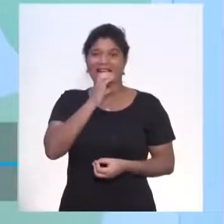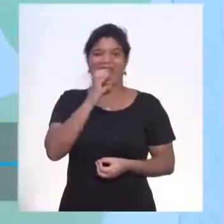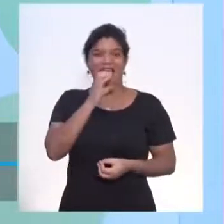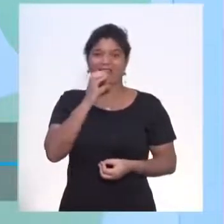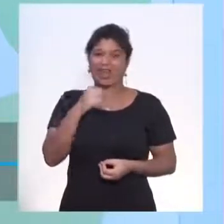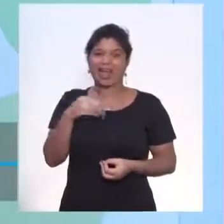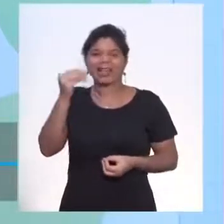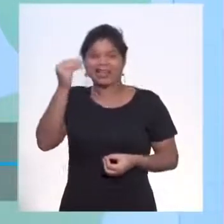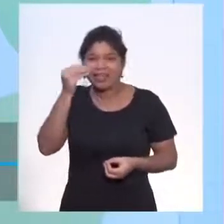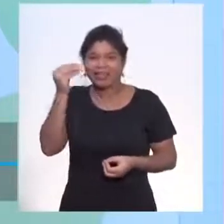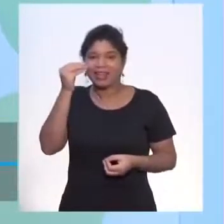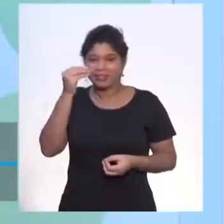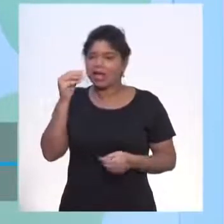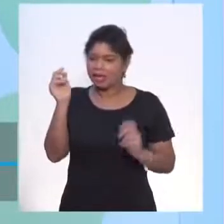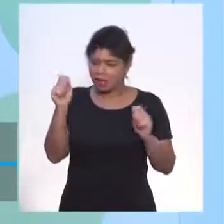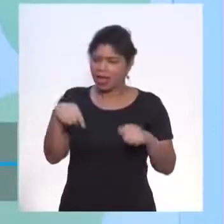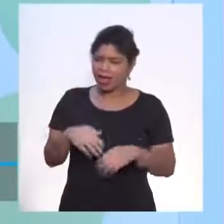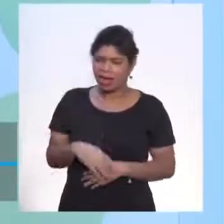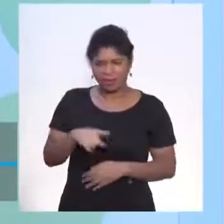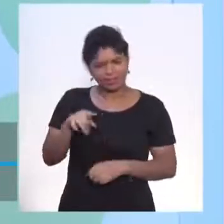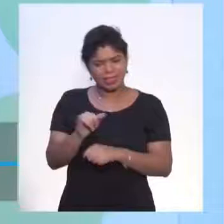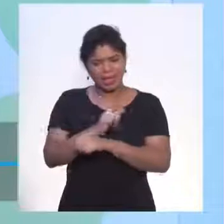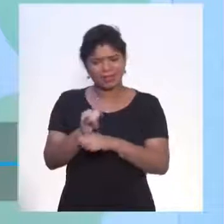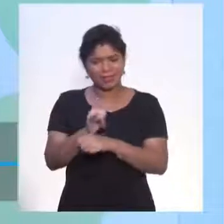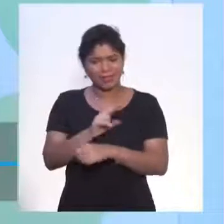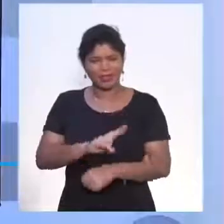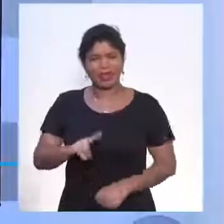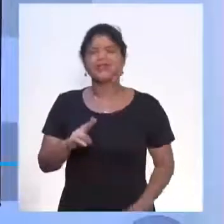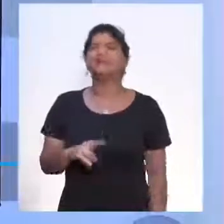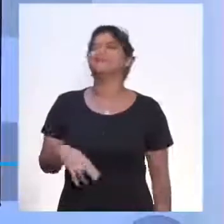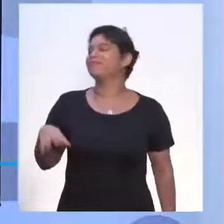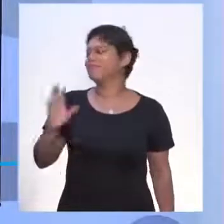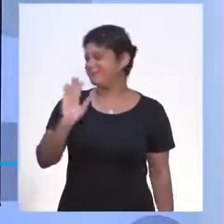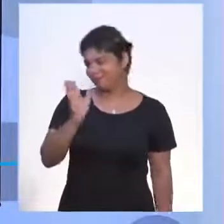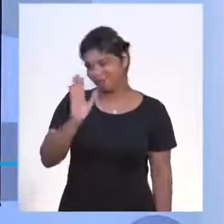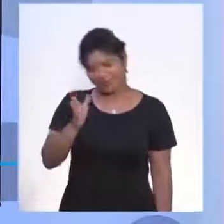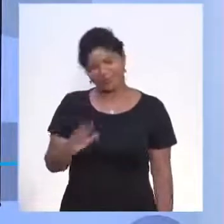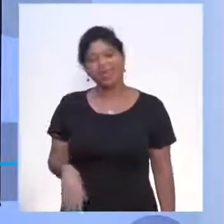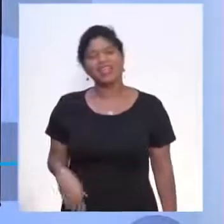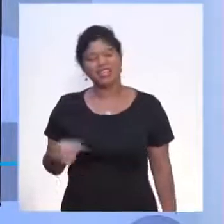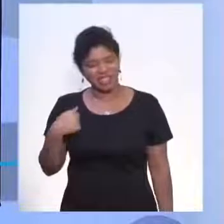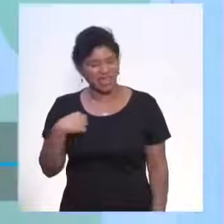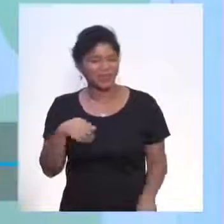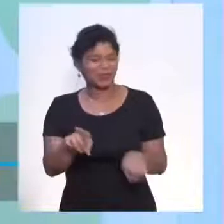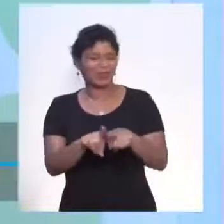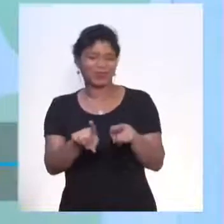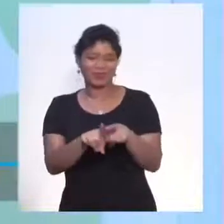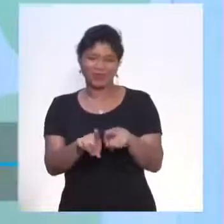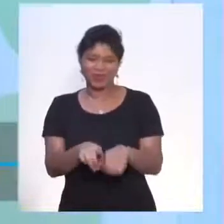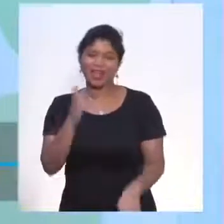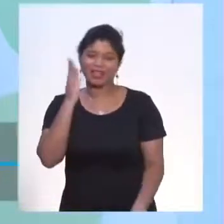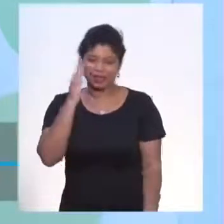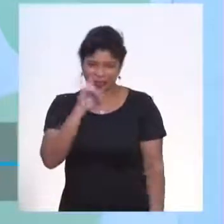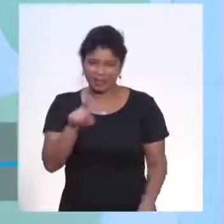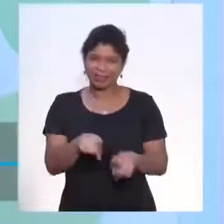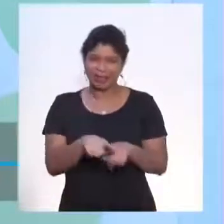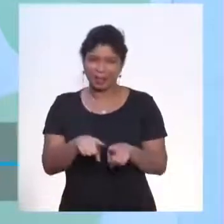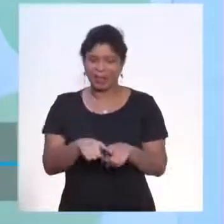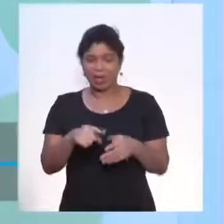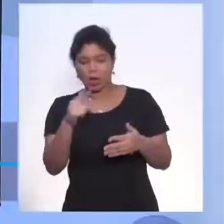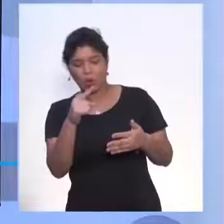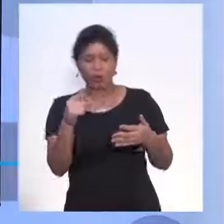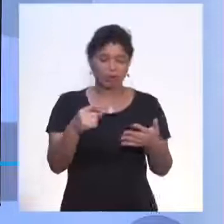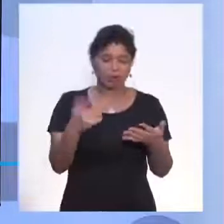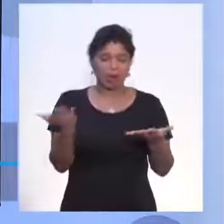ia tentando. De vez em quando dá certo, é uma estratégia. Sempre fiz isso, não vou falar que não. Então, quem não fez, né?